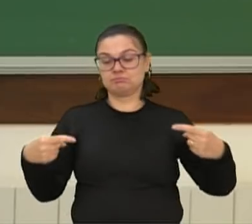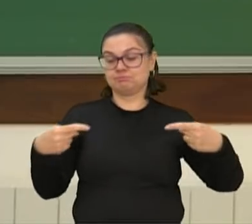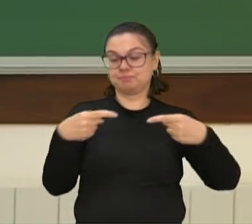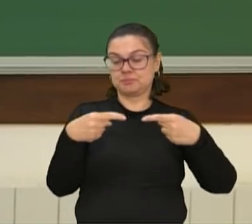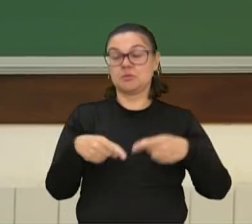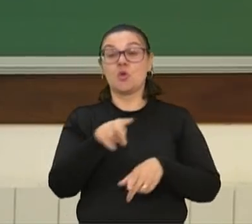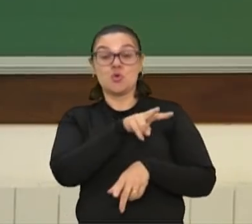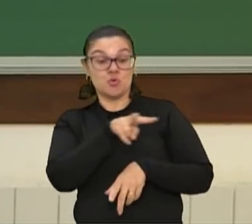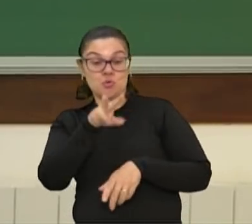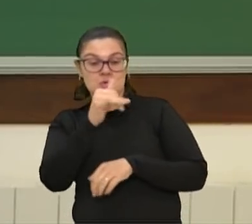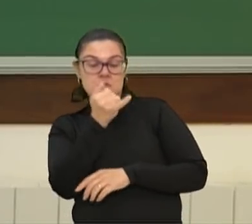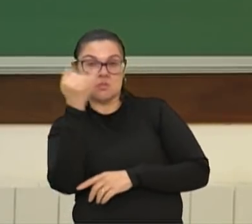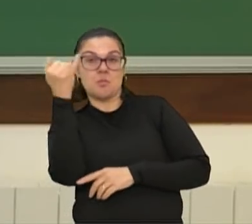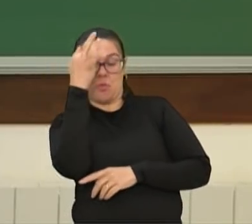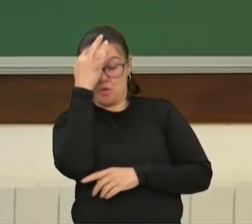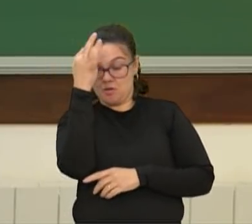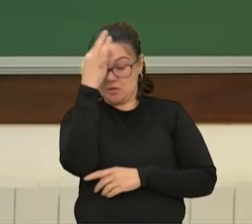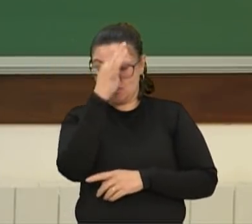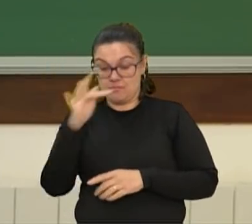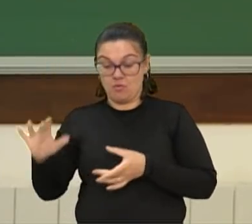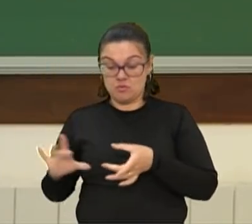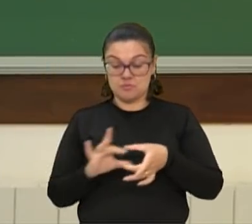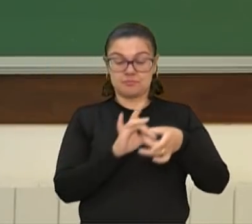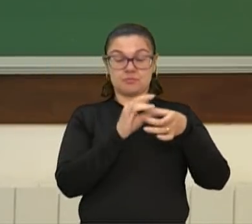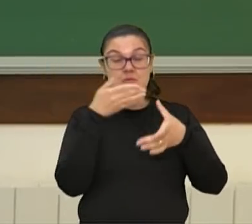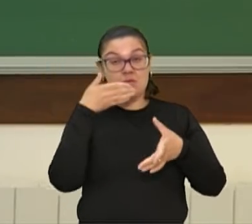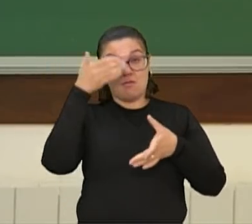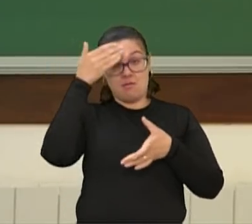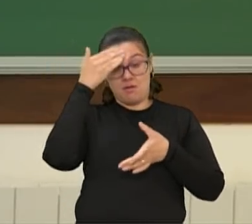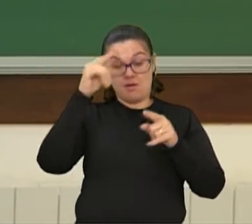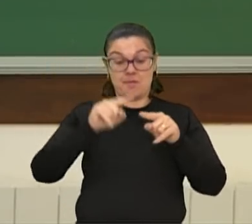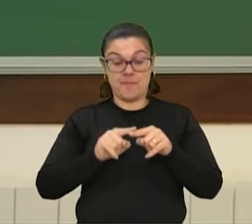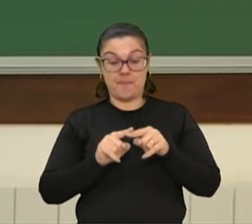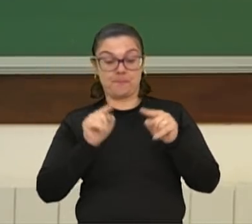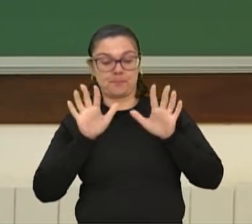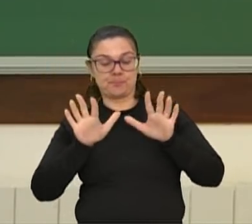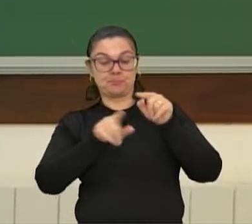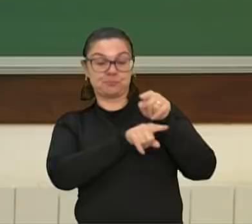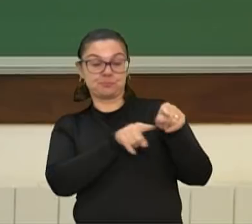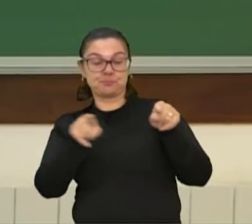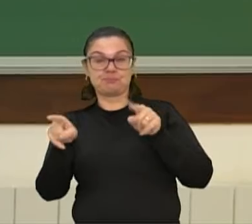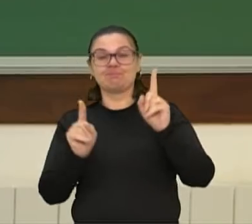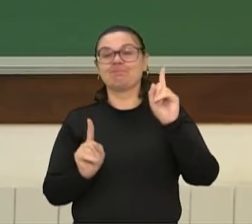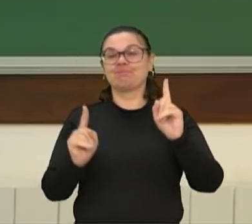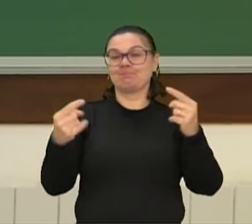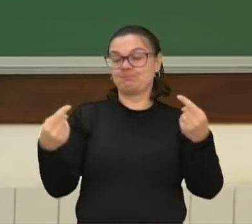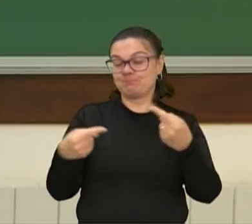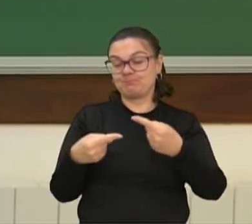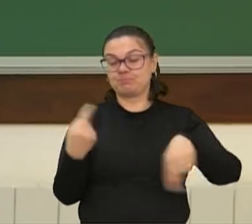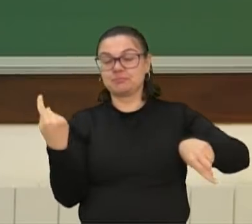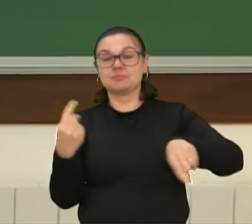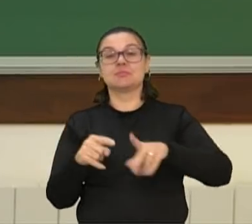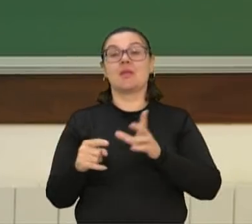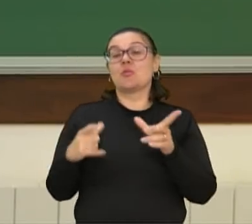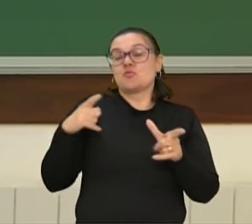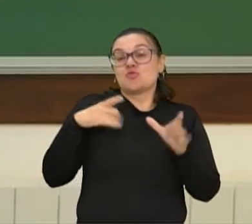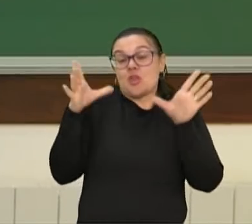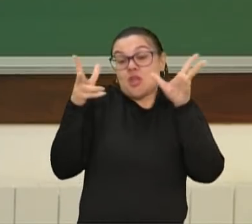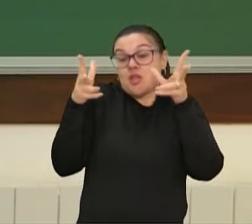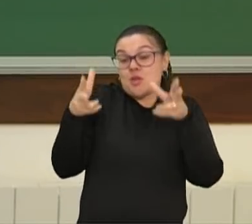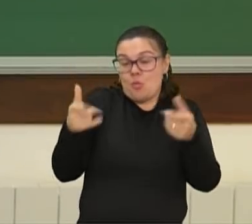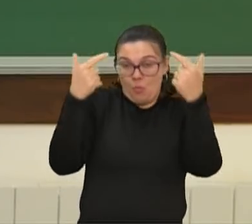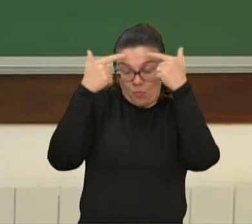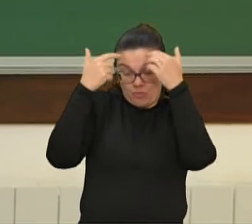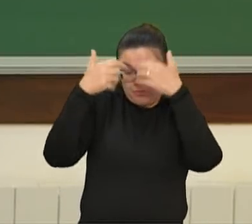dois importantes filósofos árabes, mas os dois não defendiam as mesmas